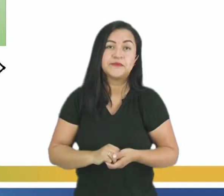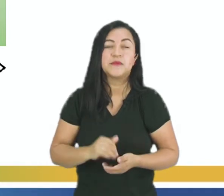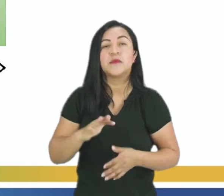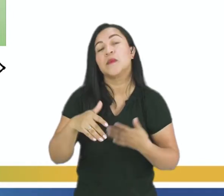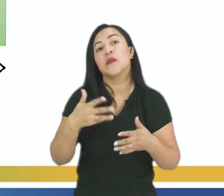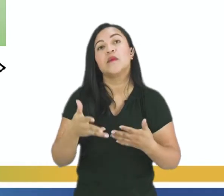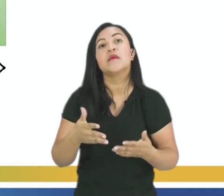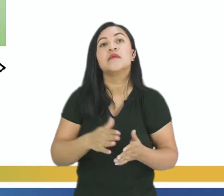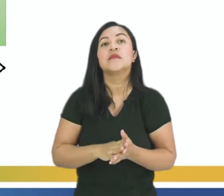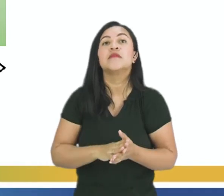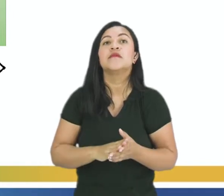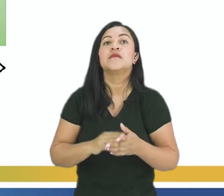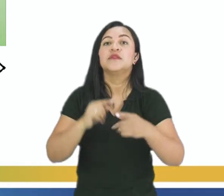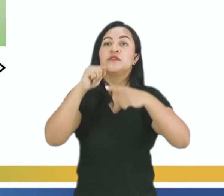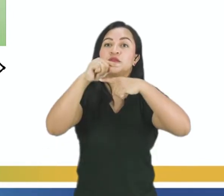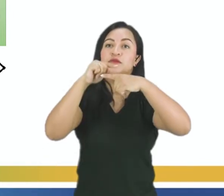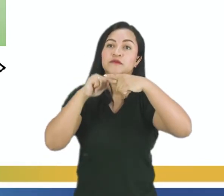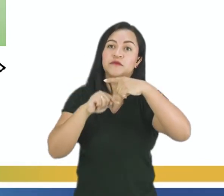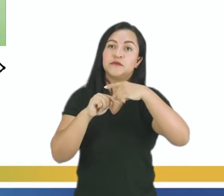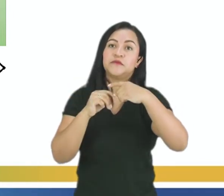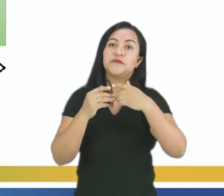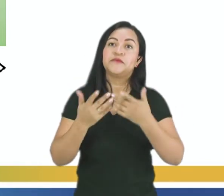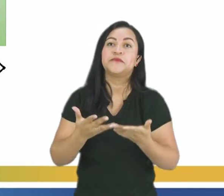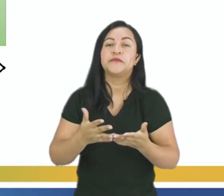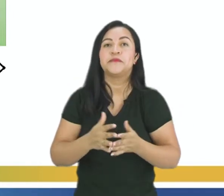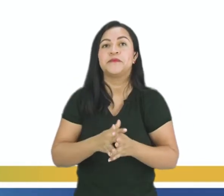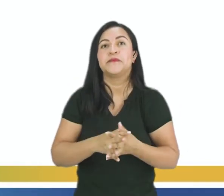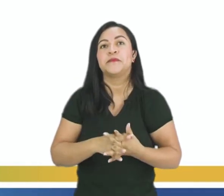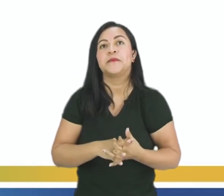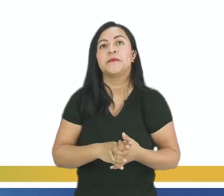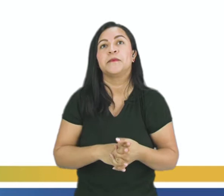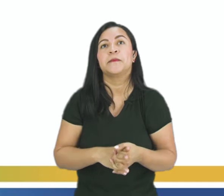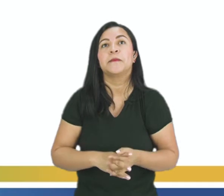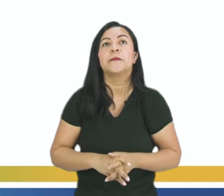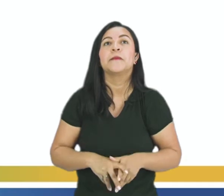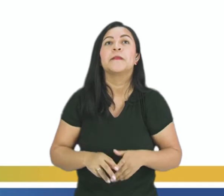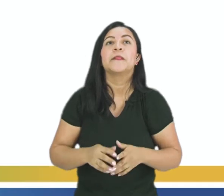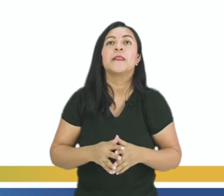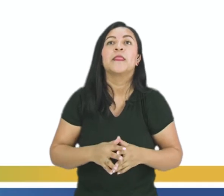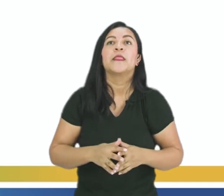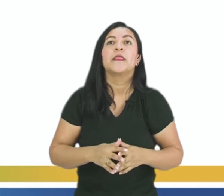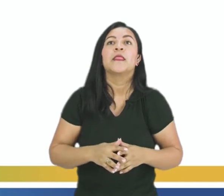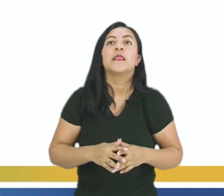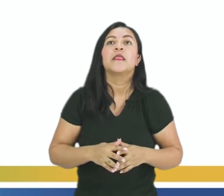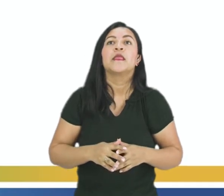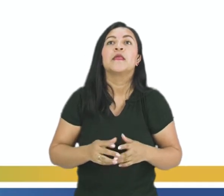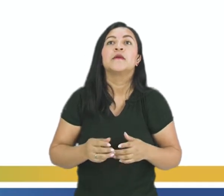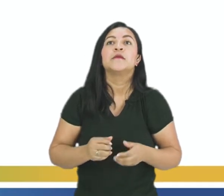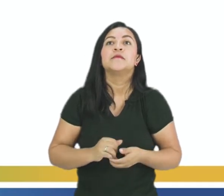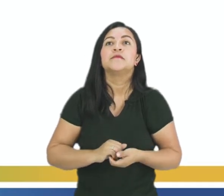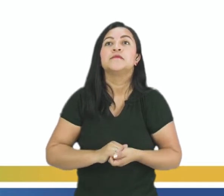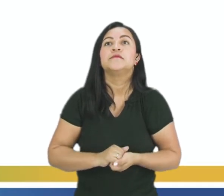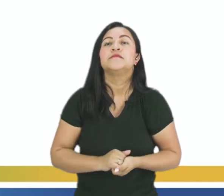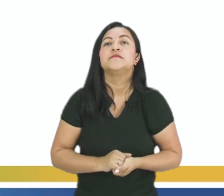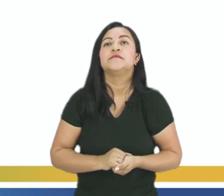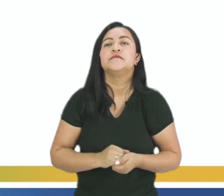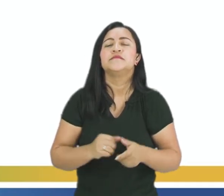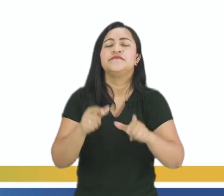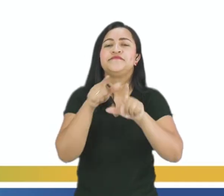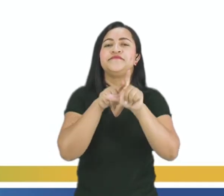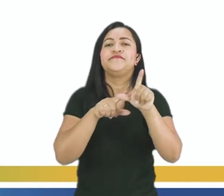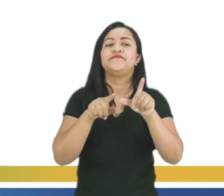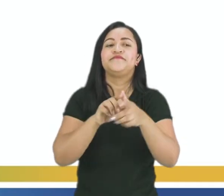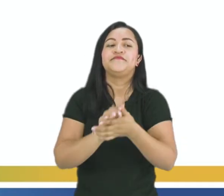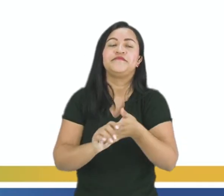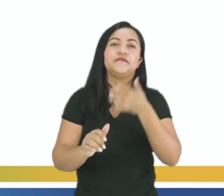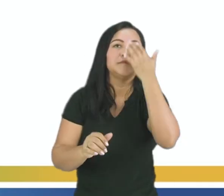através, né, da divisão aí realizada. Então, já encontramos o valor da incógnita x. Então, estou apresentando aí